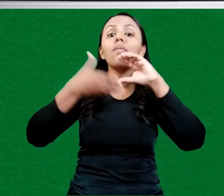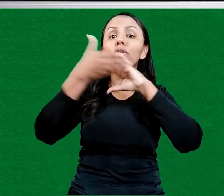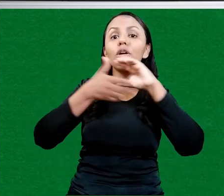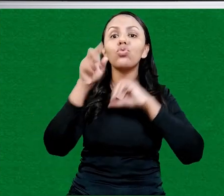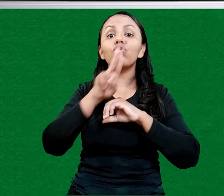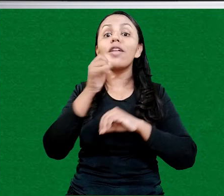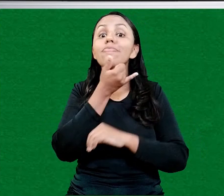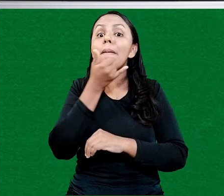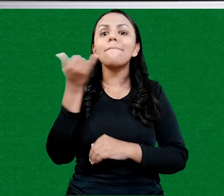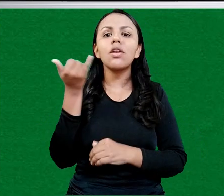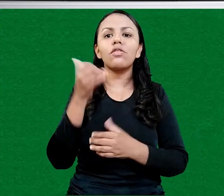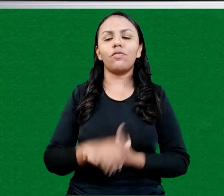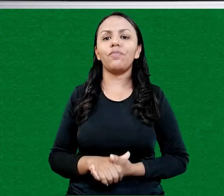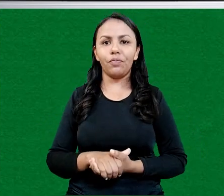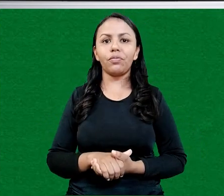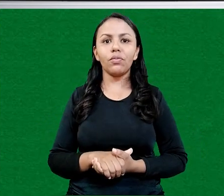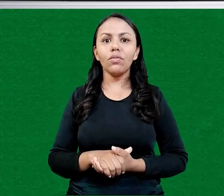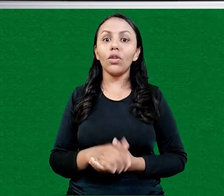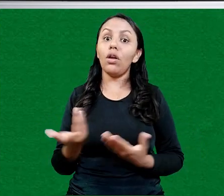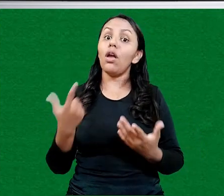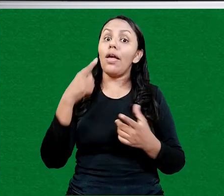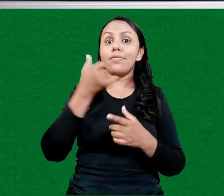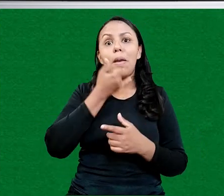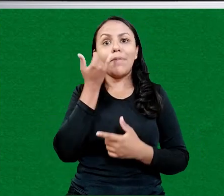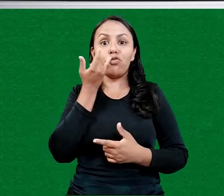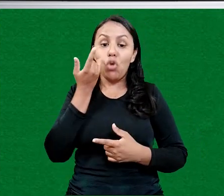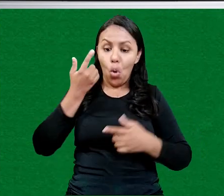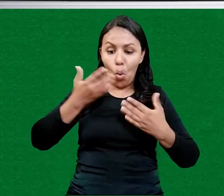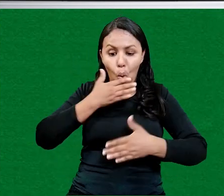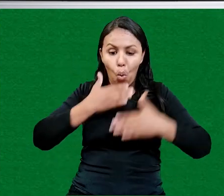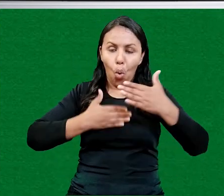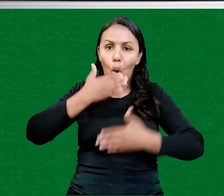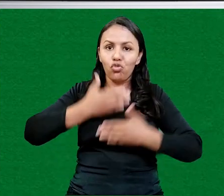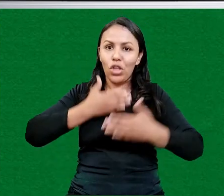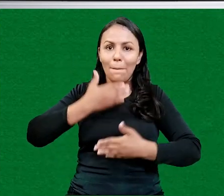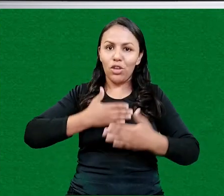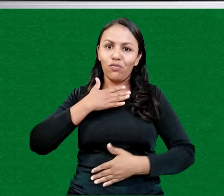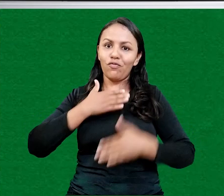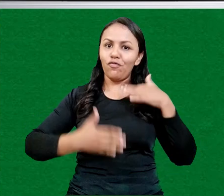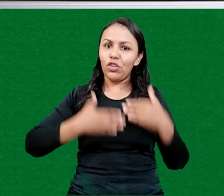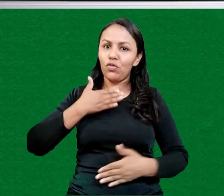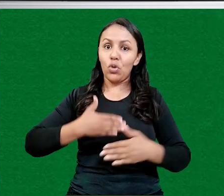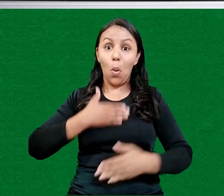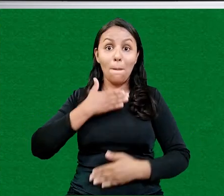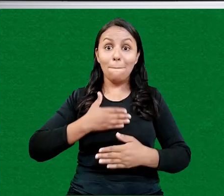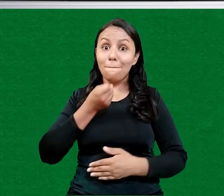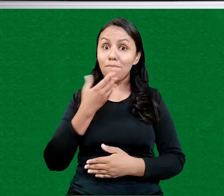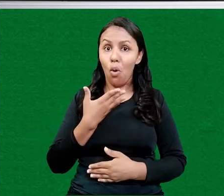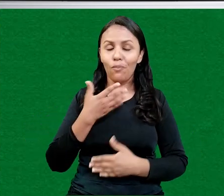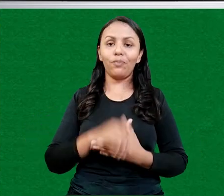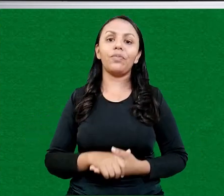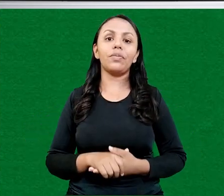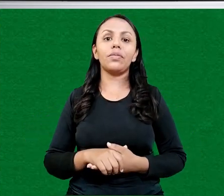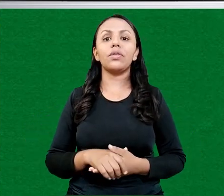dependendo do nível de condicionamento físico que você tem. Indivíduos normais que treinam para condicionamento físico geral,